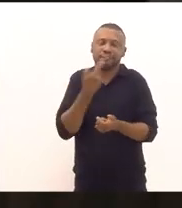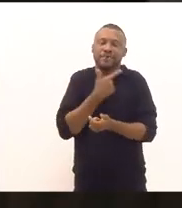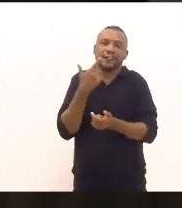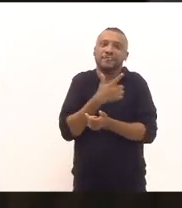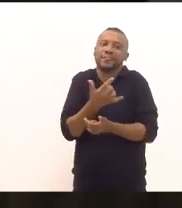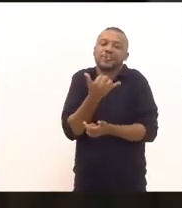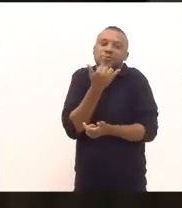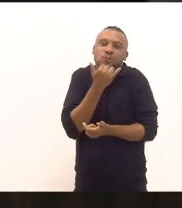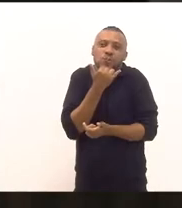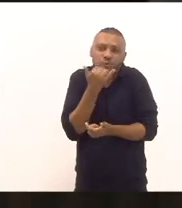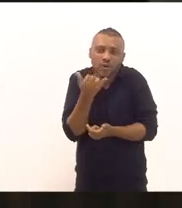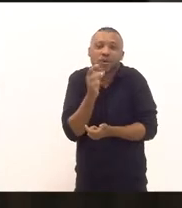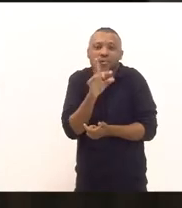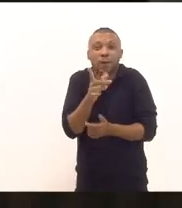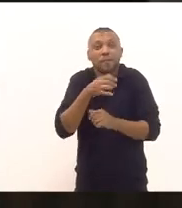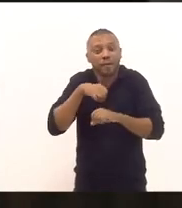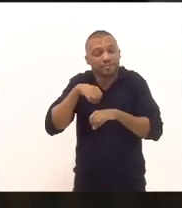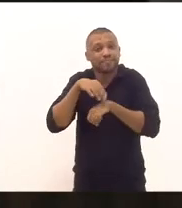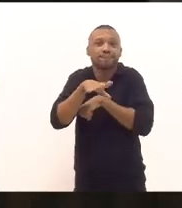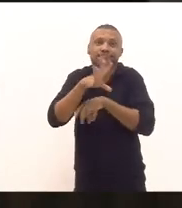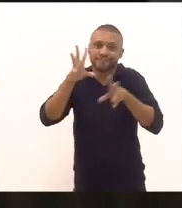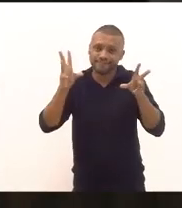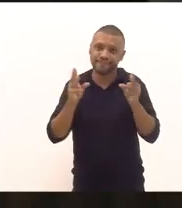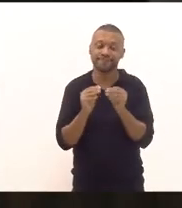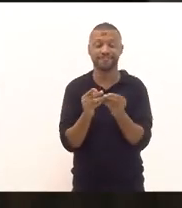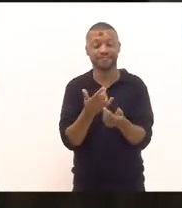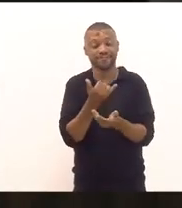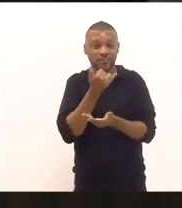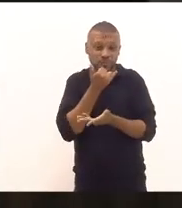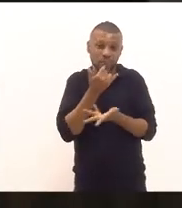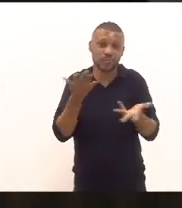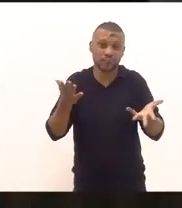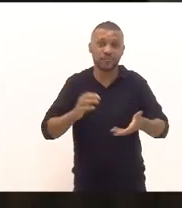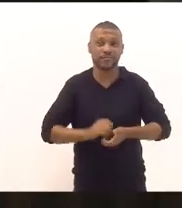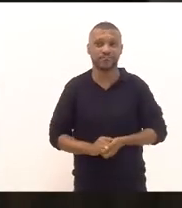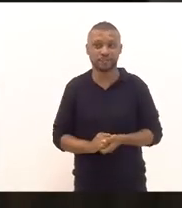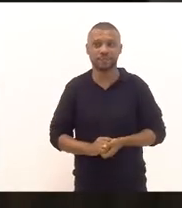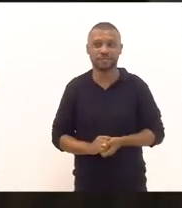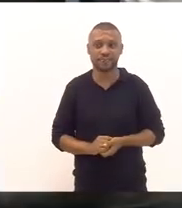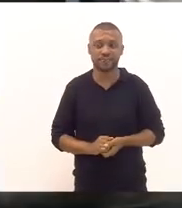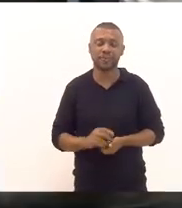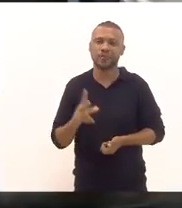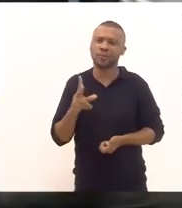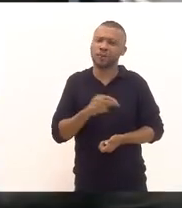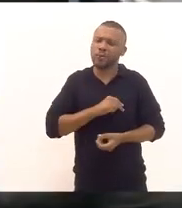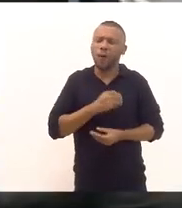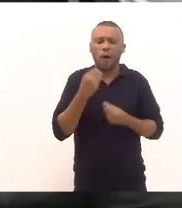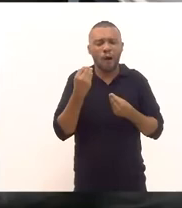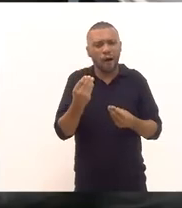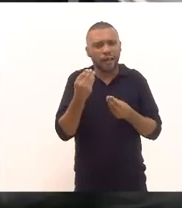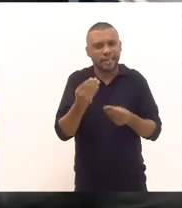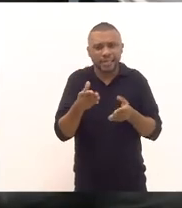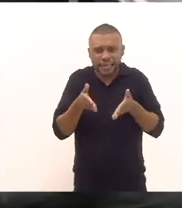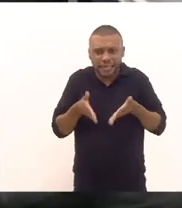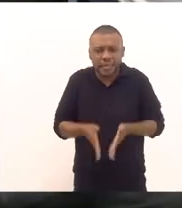Desculpa só para dizer isso né nossa senhora